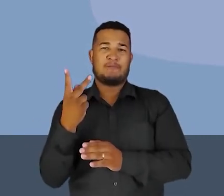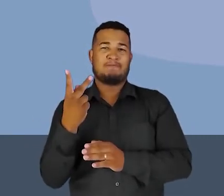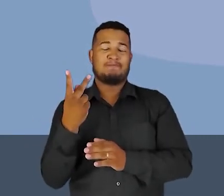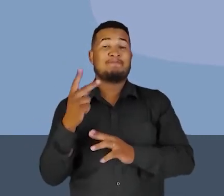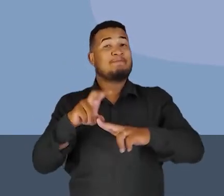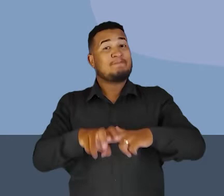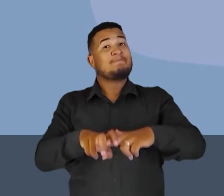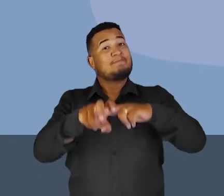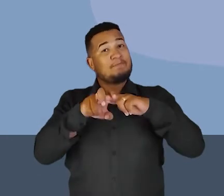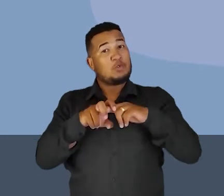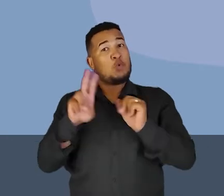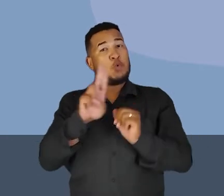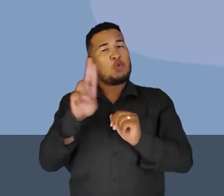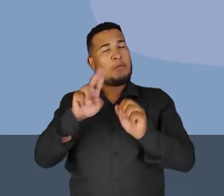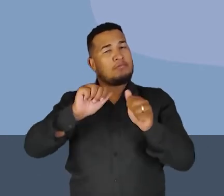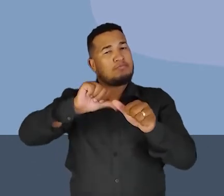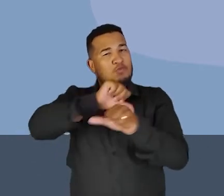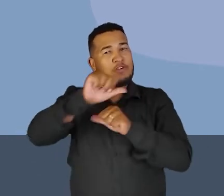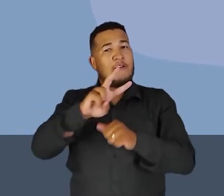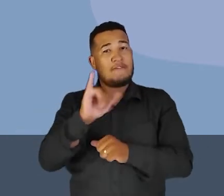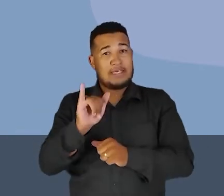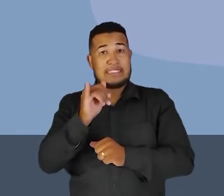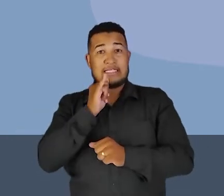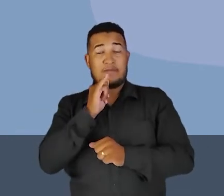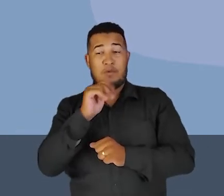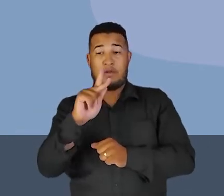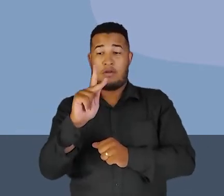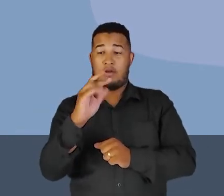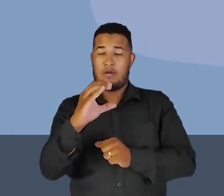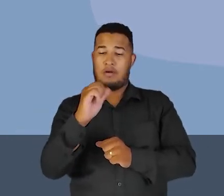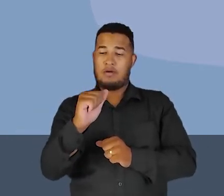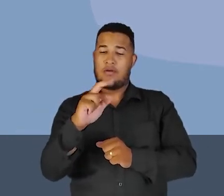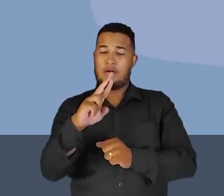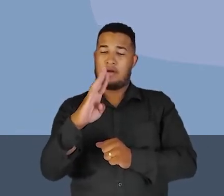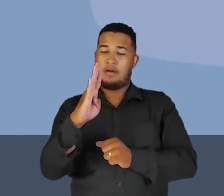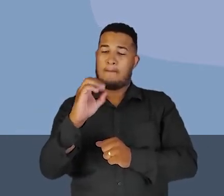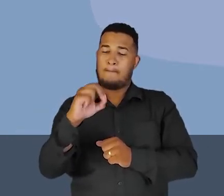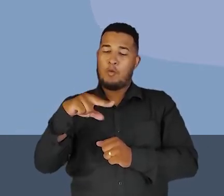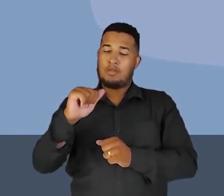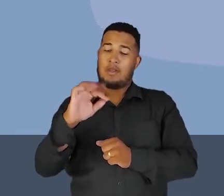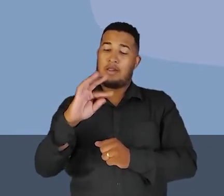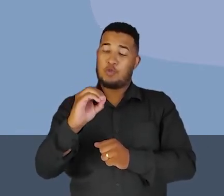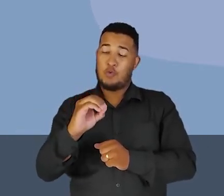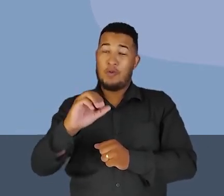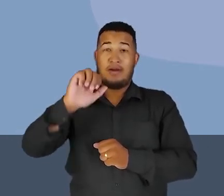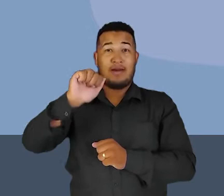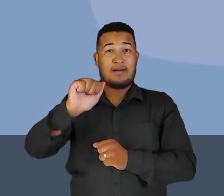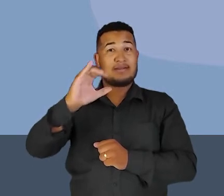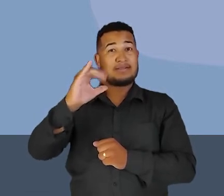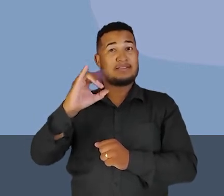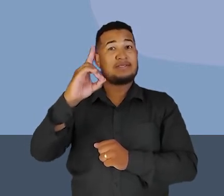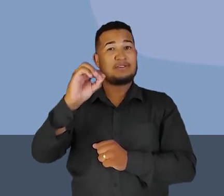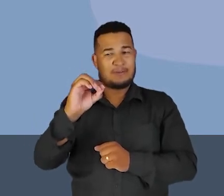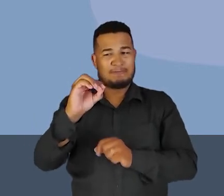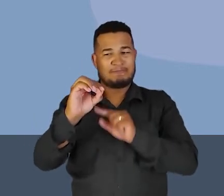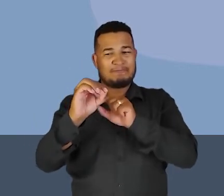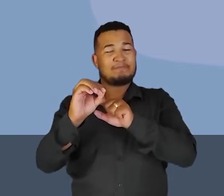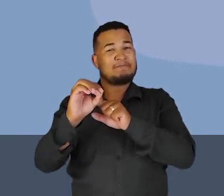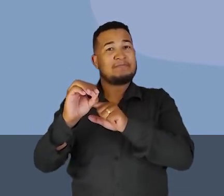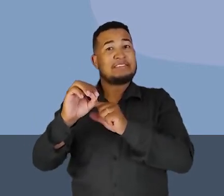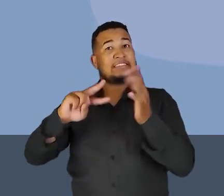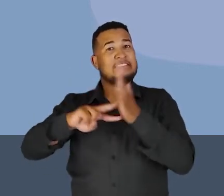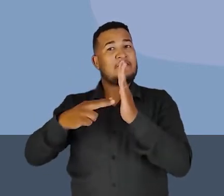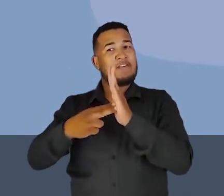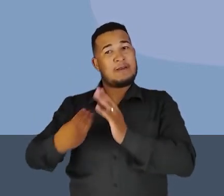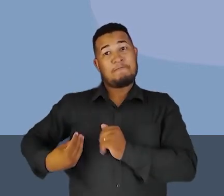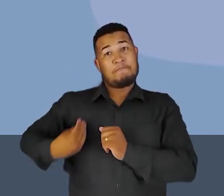isso, o nome dele vai ser carbonato ácido. Essa palavrinha ácido, ela indica a presença do